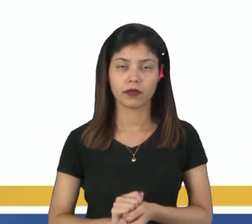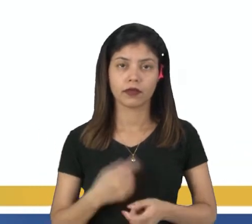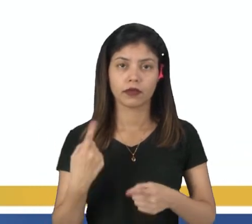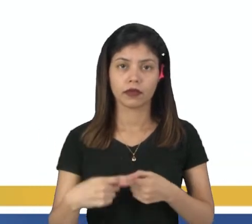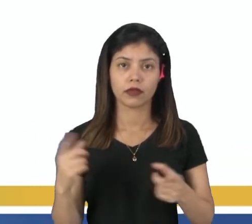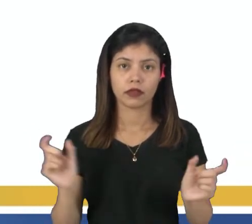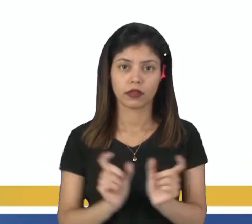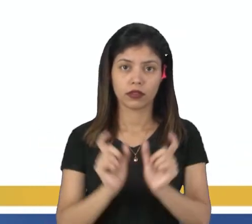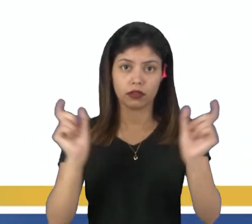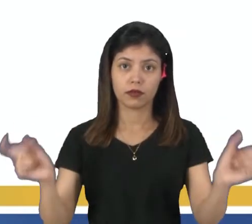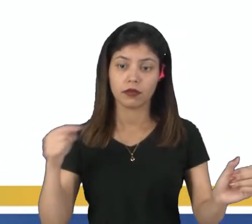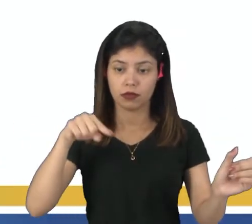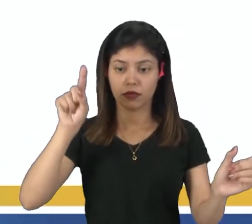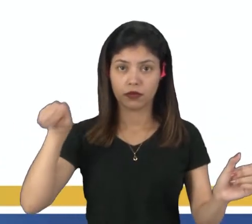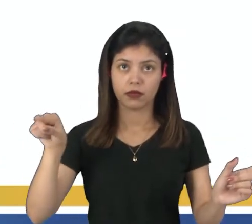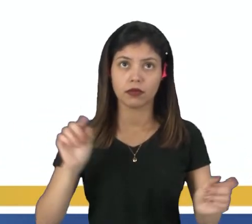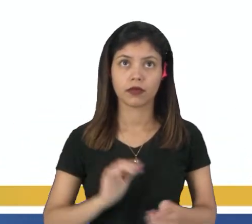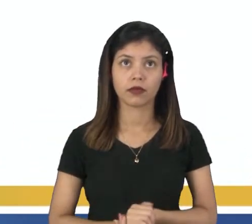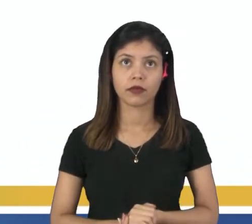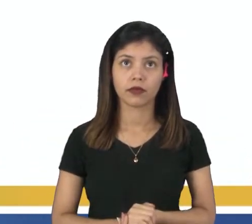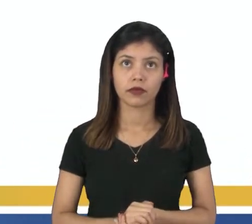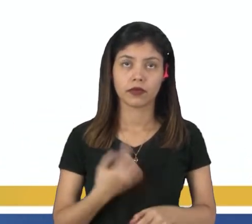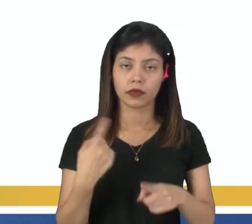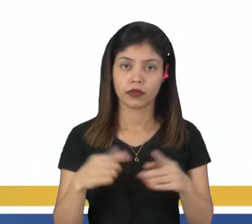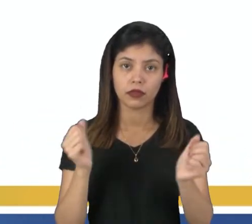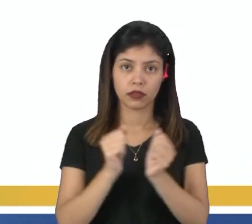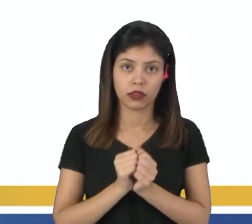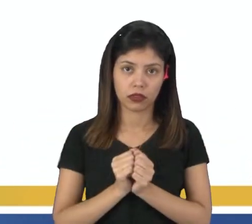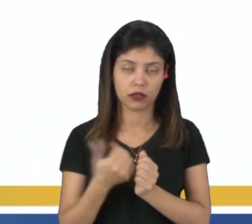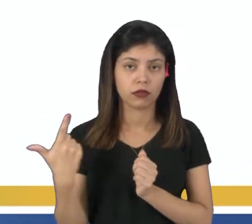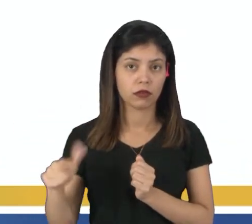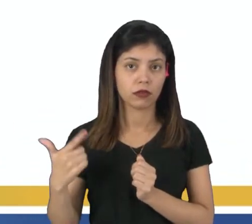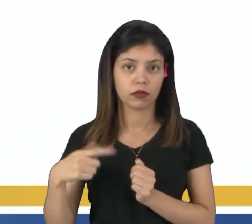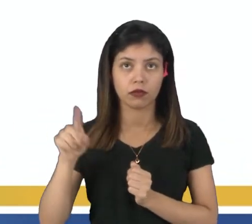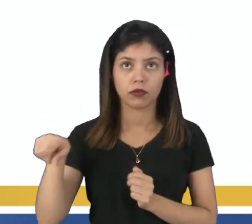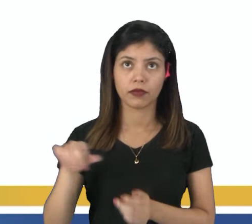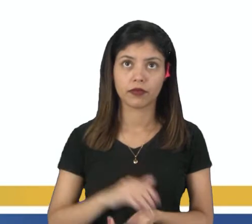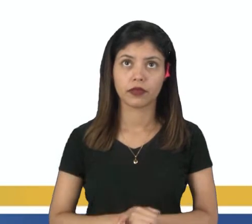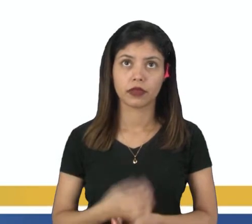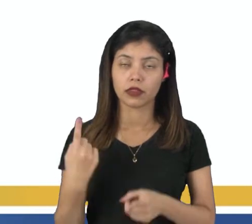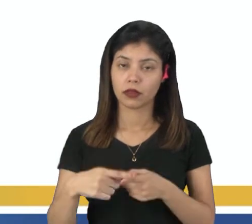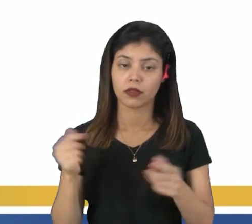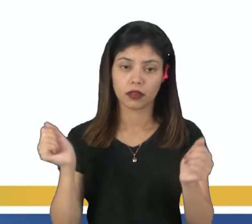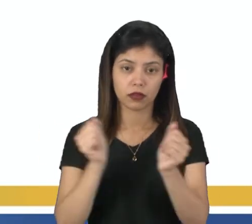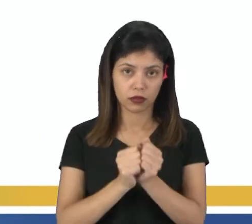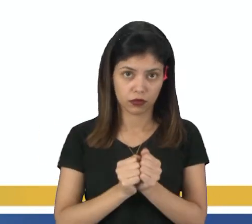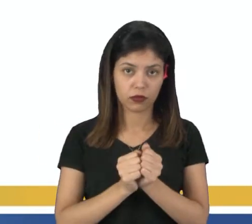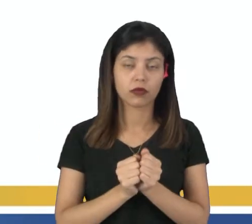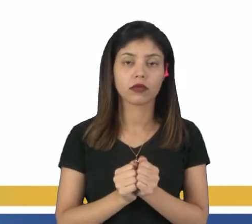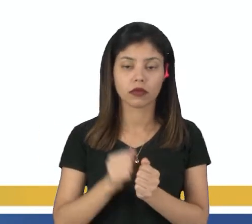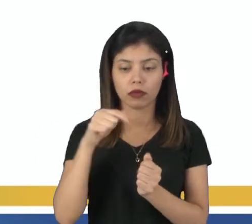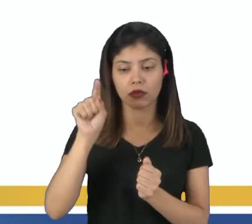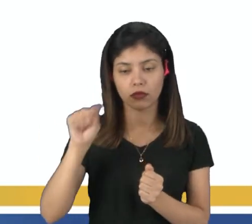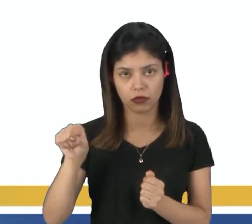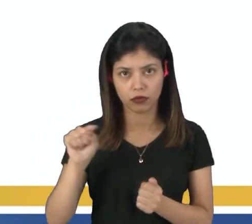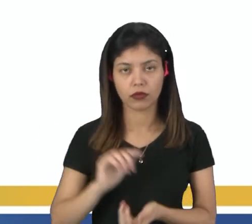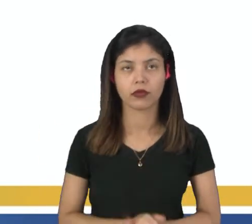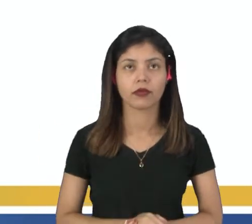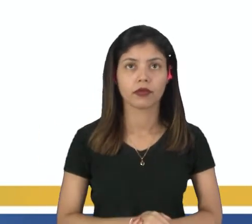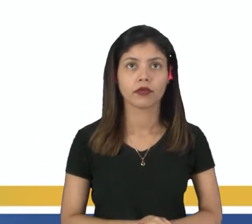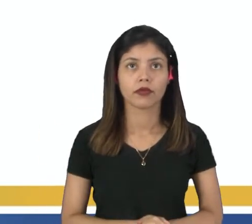separado e com acento circunflexo, porquê junto sem acento e porquê junto com acento